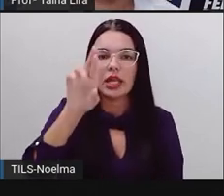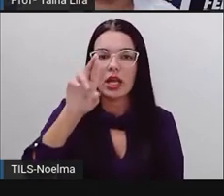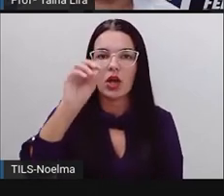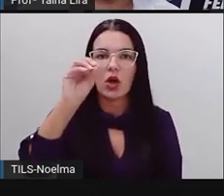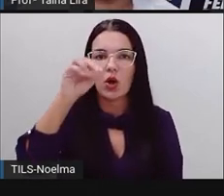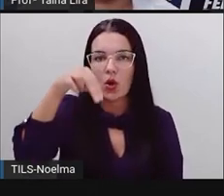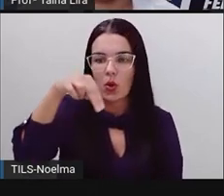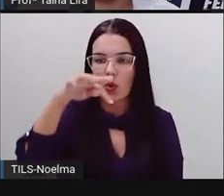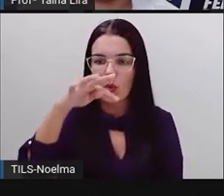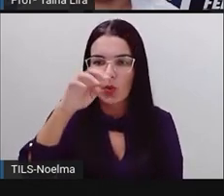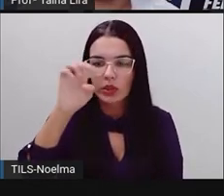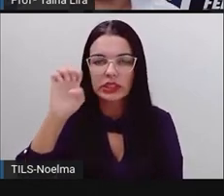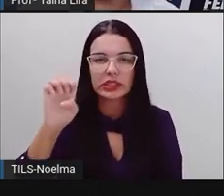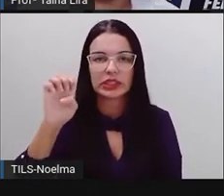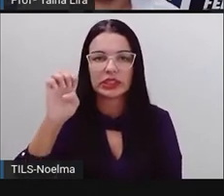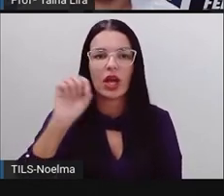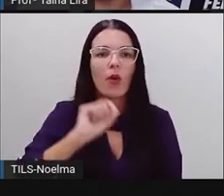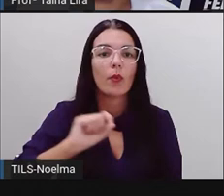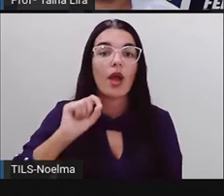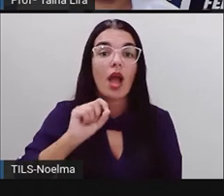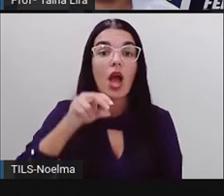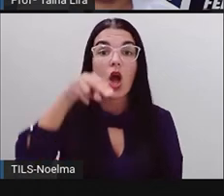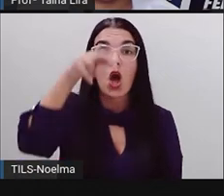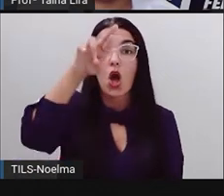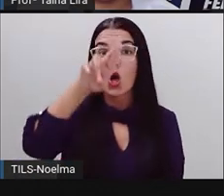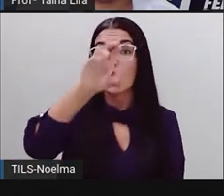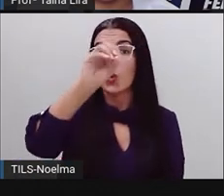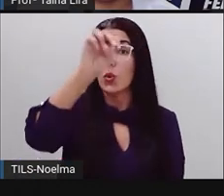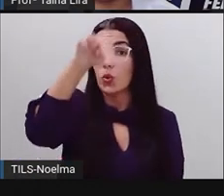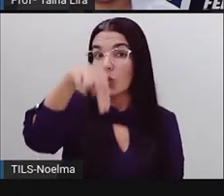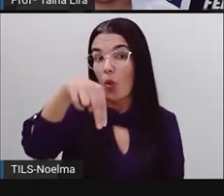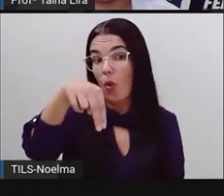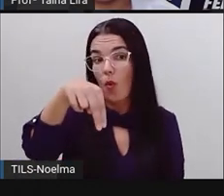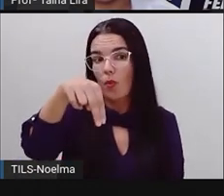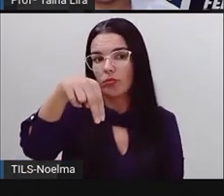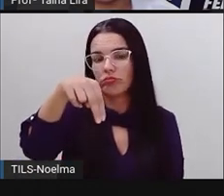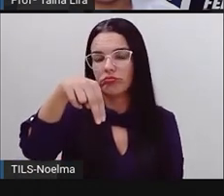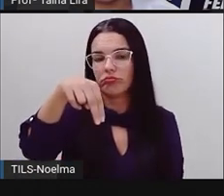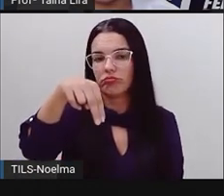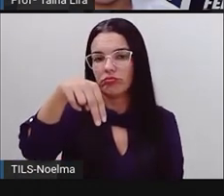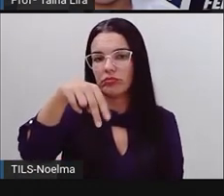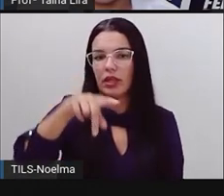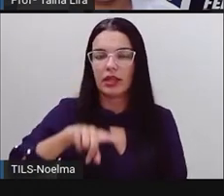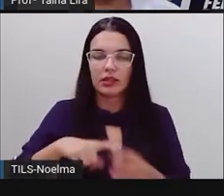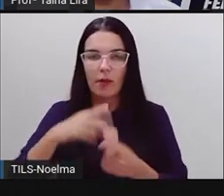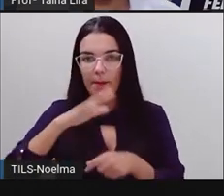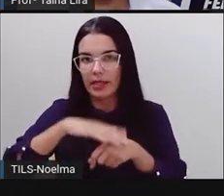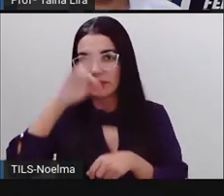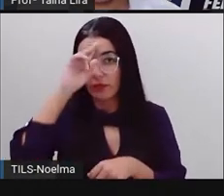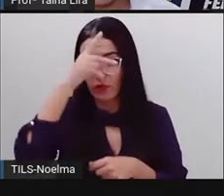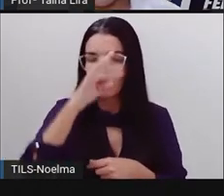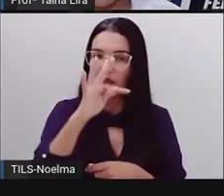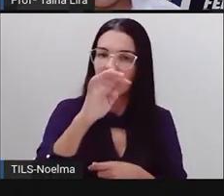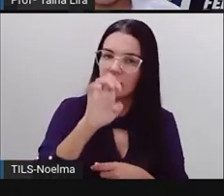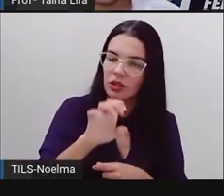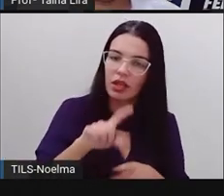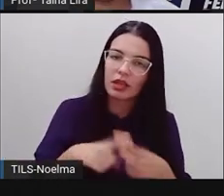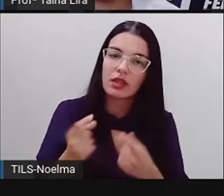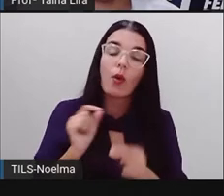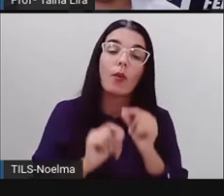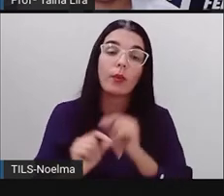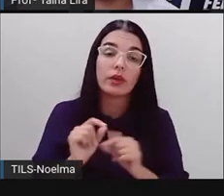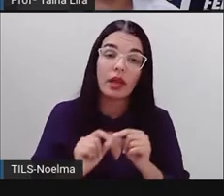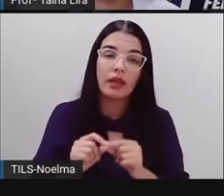rinoceronte então a sílaba mais forte ham Olha lá e o tio